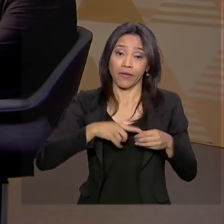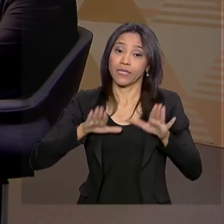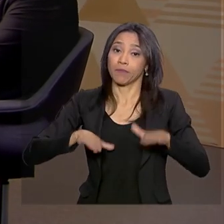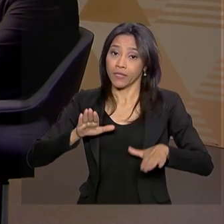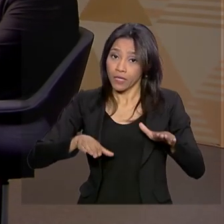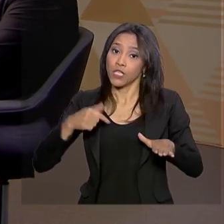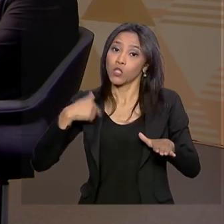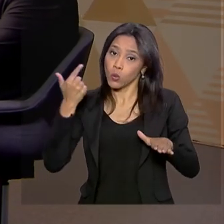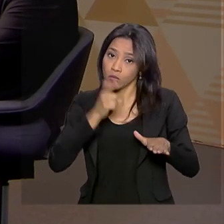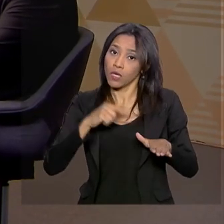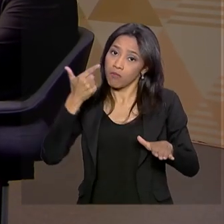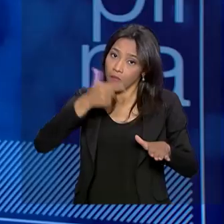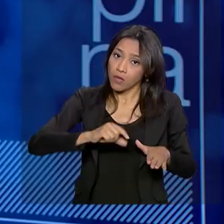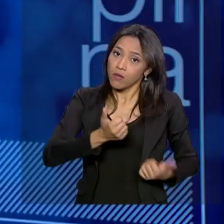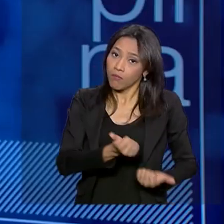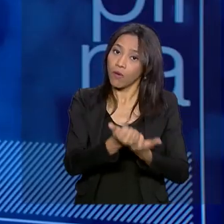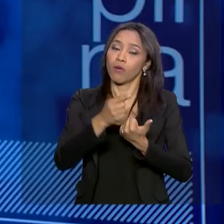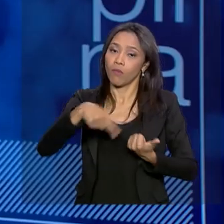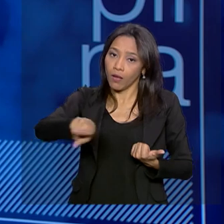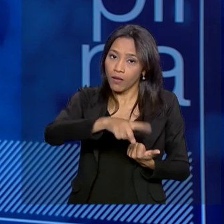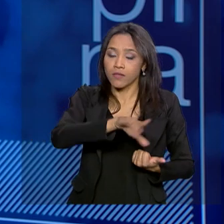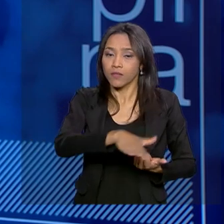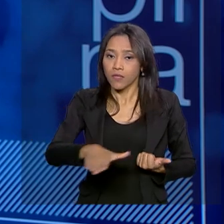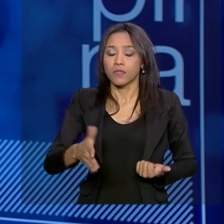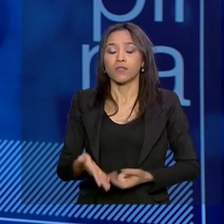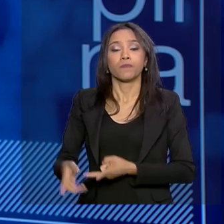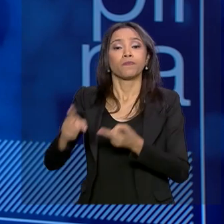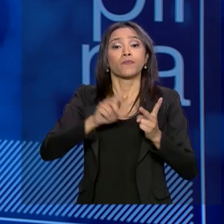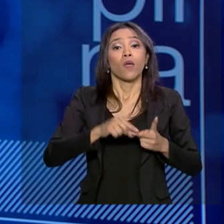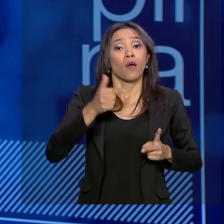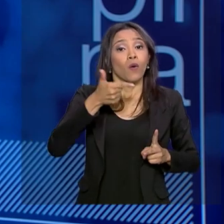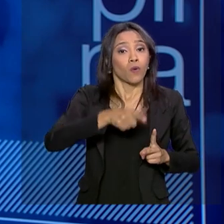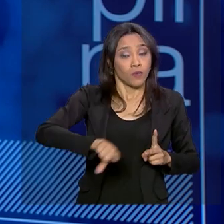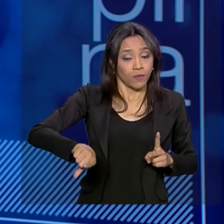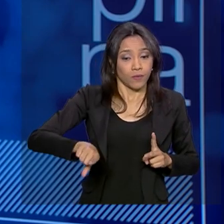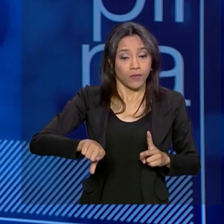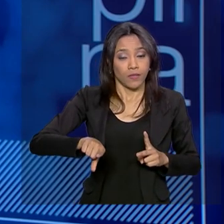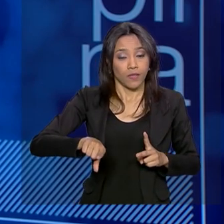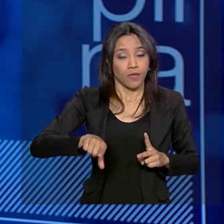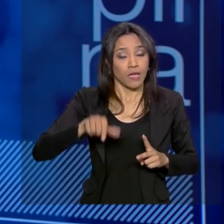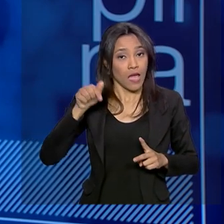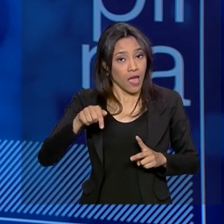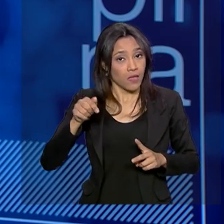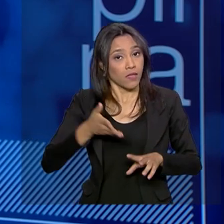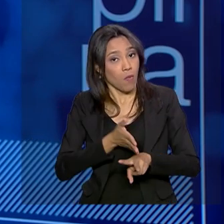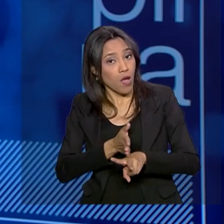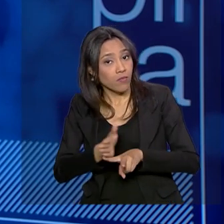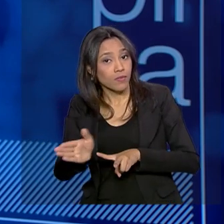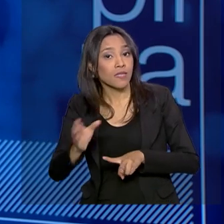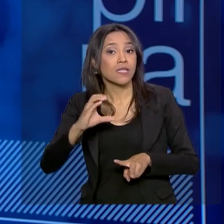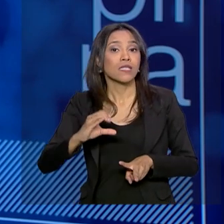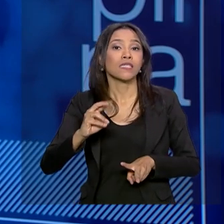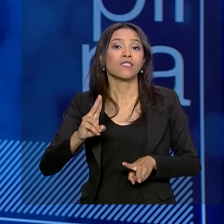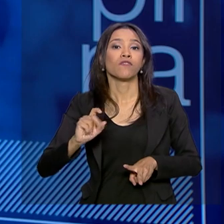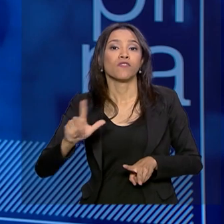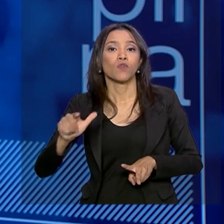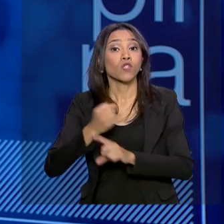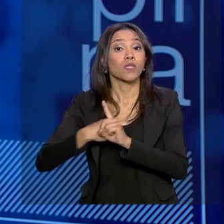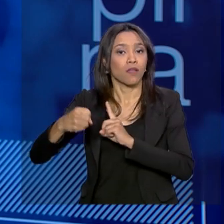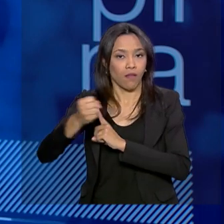benefícios para essas crianças. O outro, esse é vamos dizer, uma vertente civil